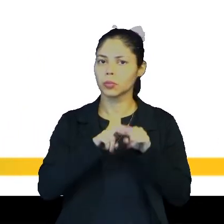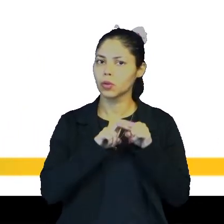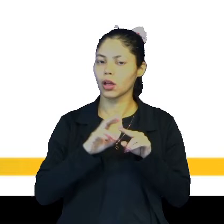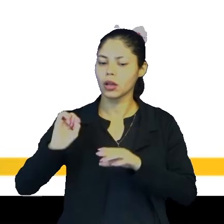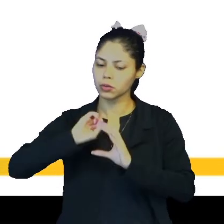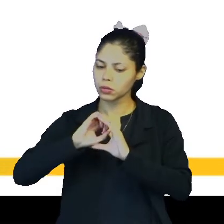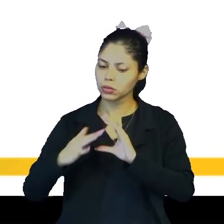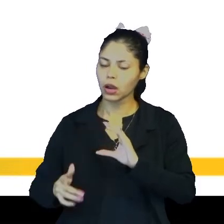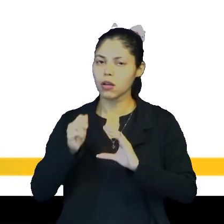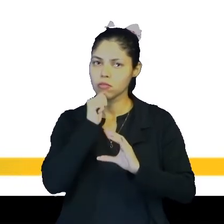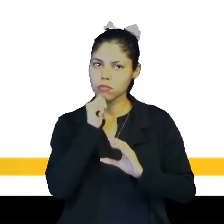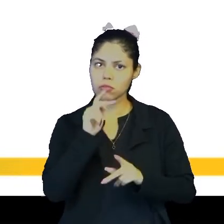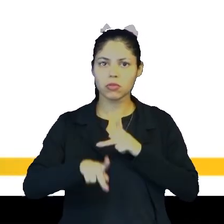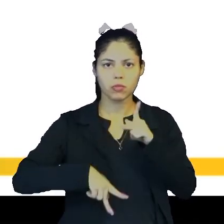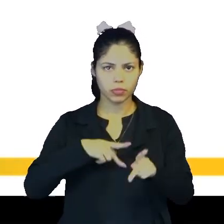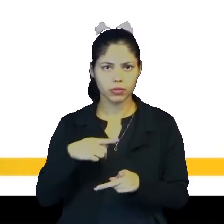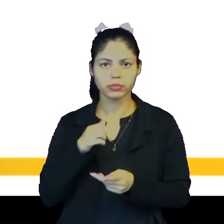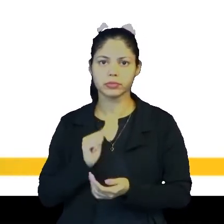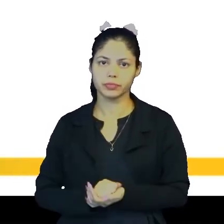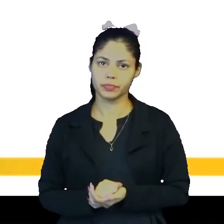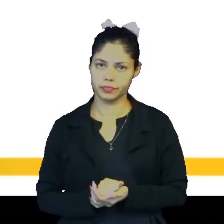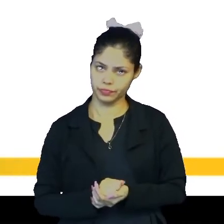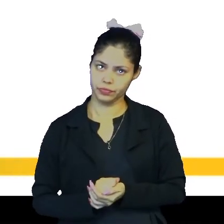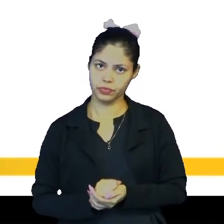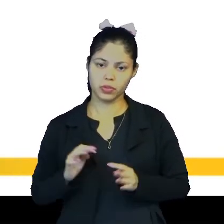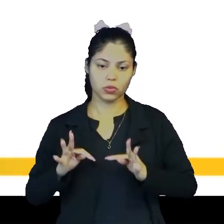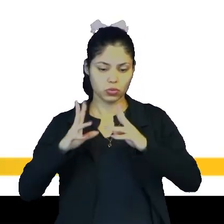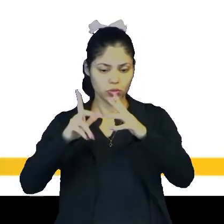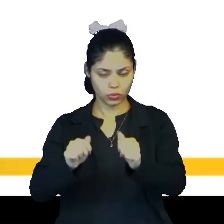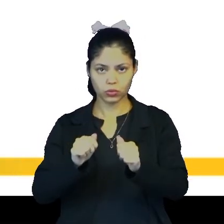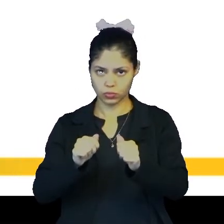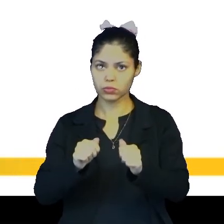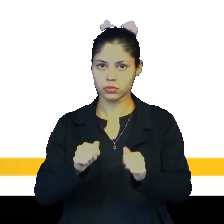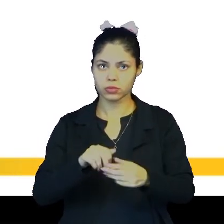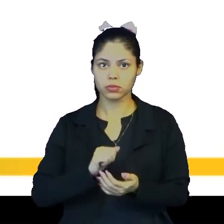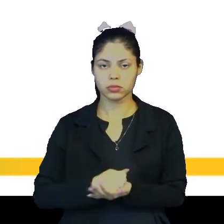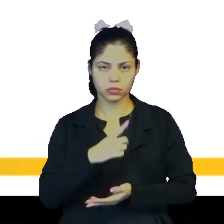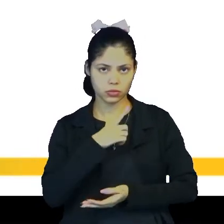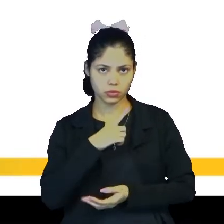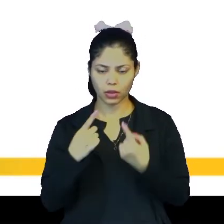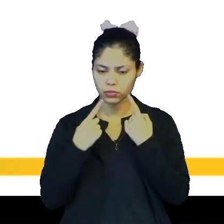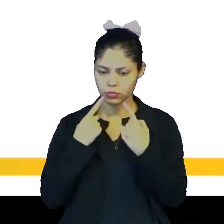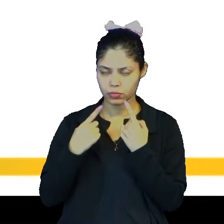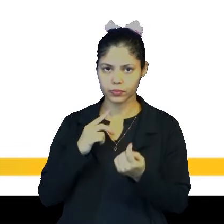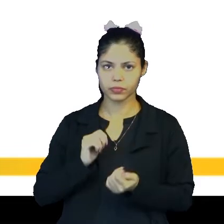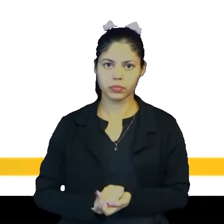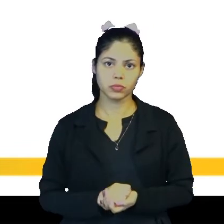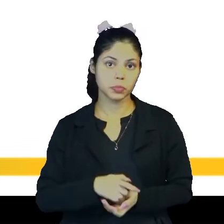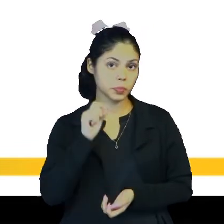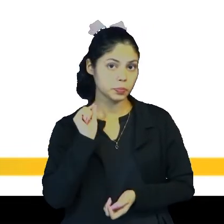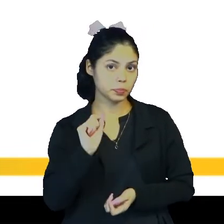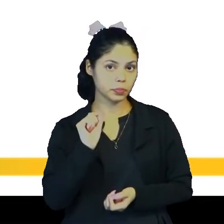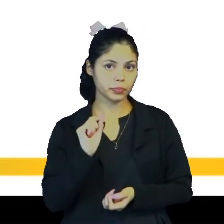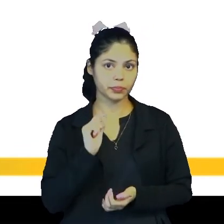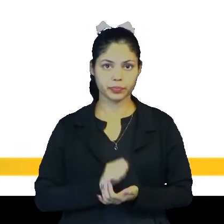das características desses povos, né? E comparando todos esses vestígios, existem essas discussões de